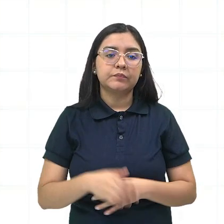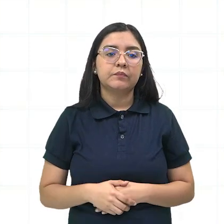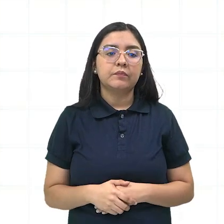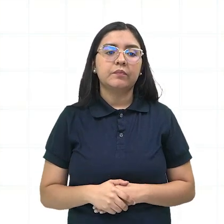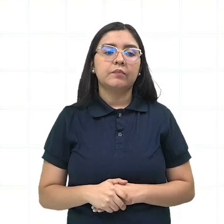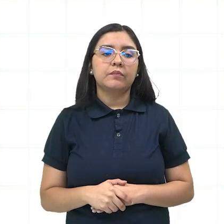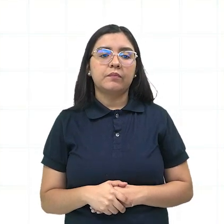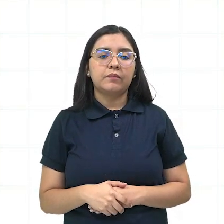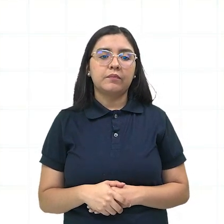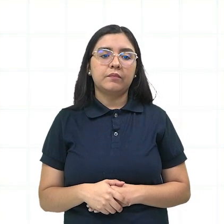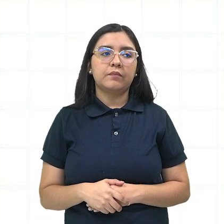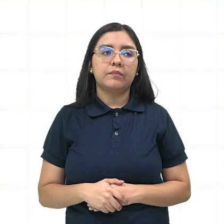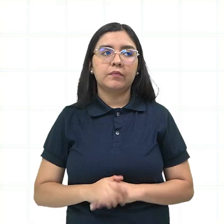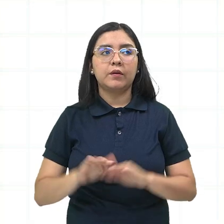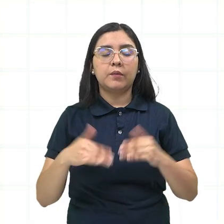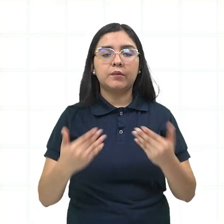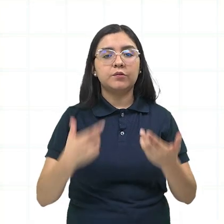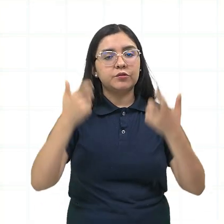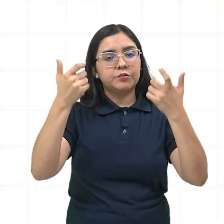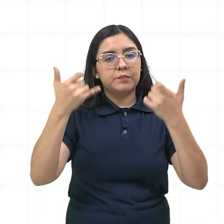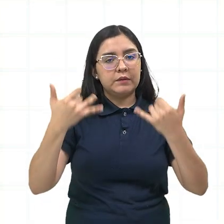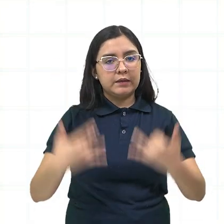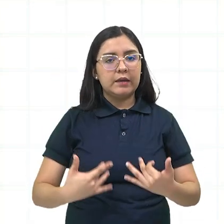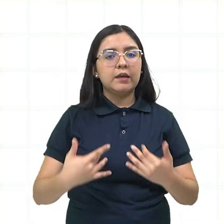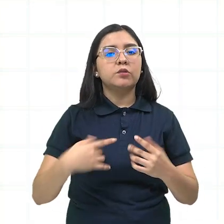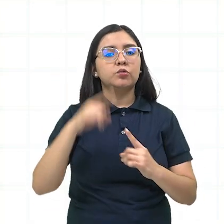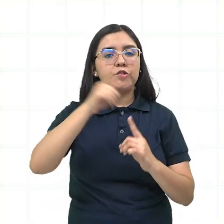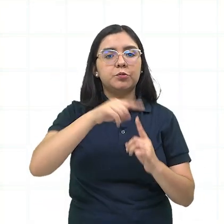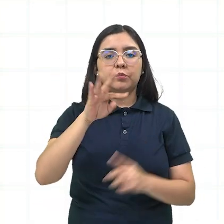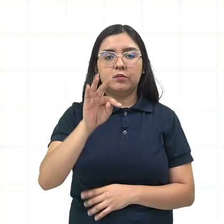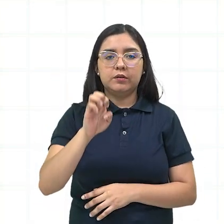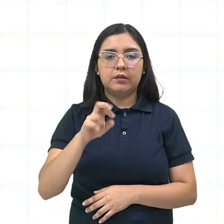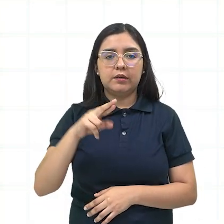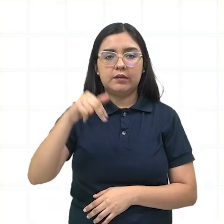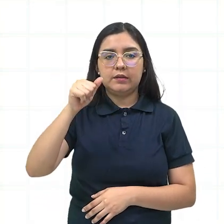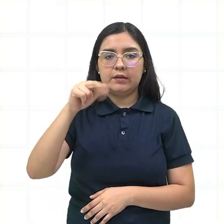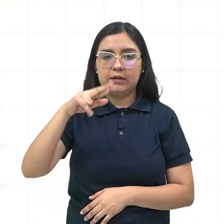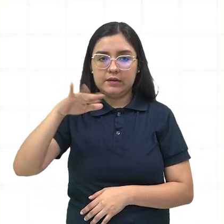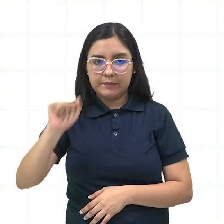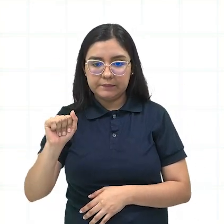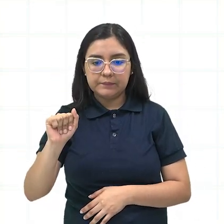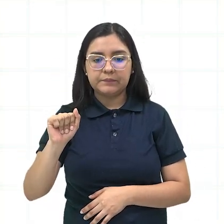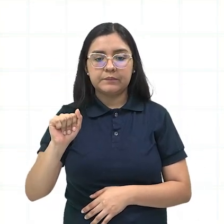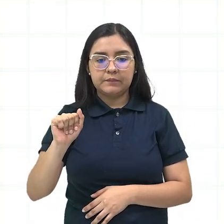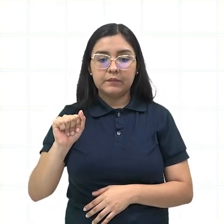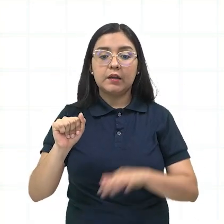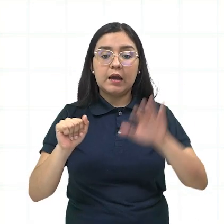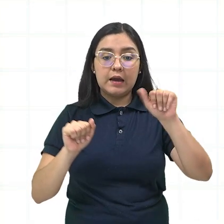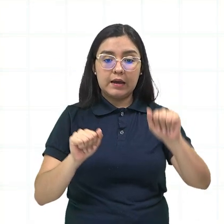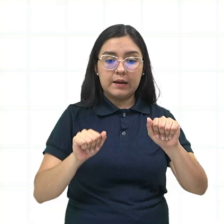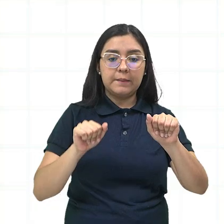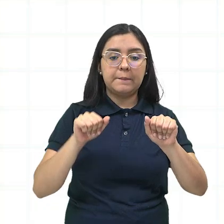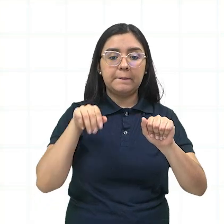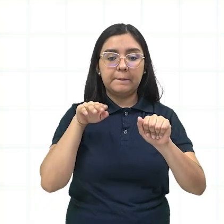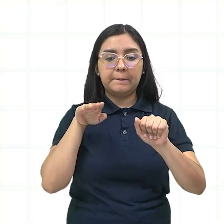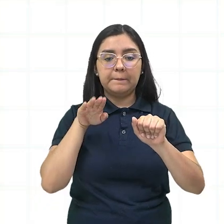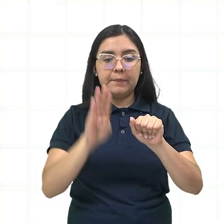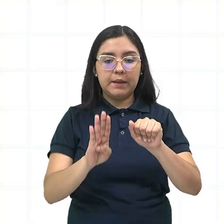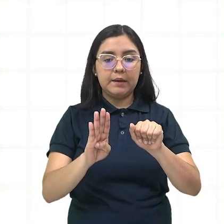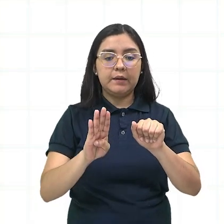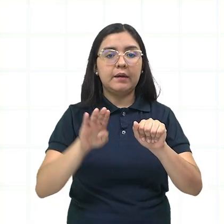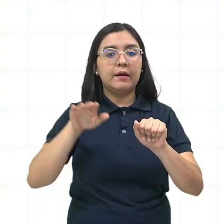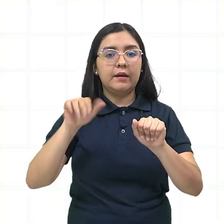eu falei lá na forma ternária, eu tinha há pouco, na forma ternária, o A,